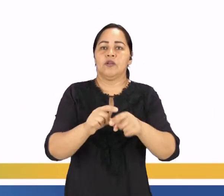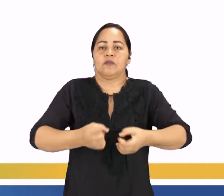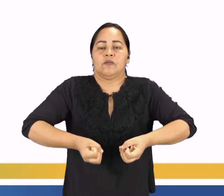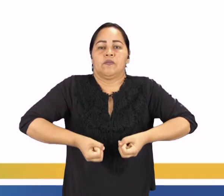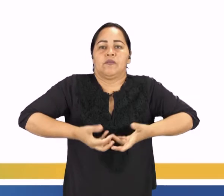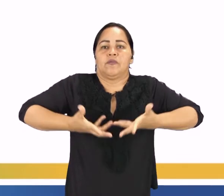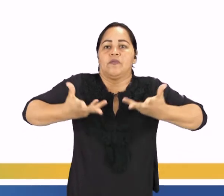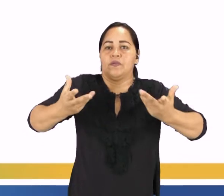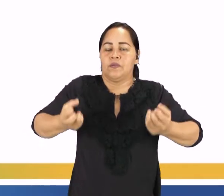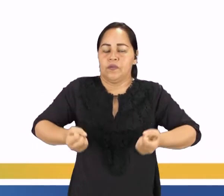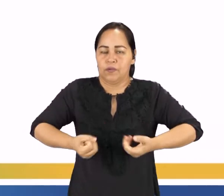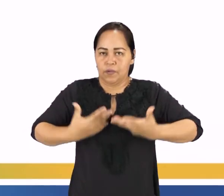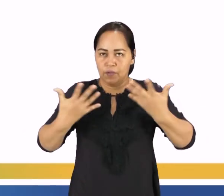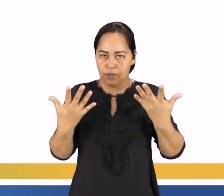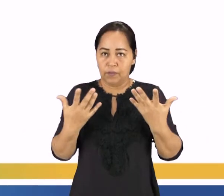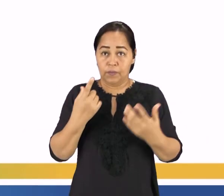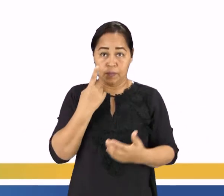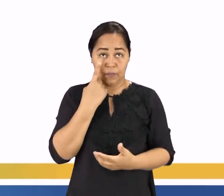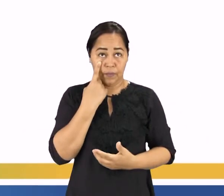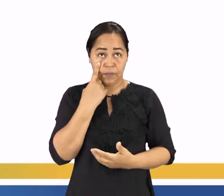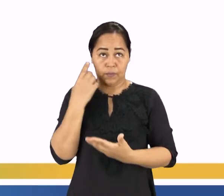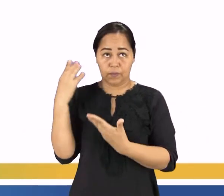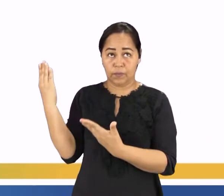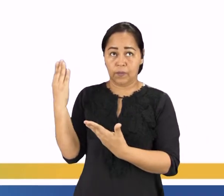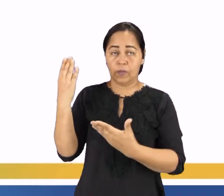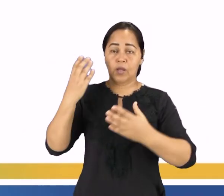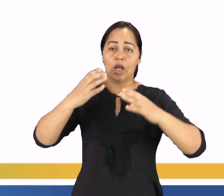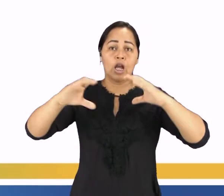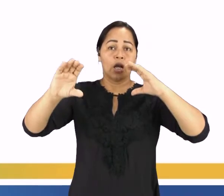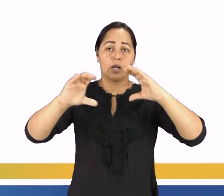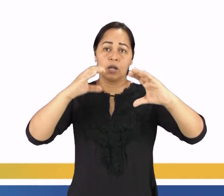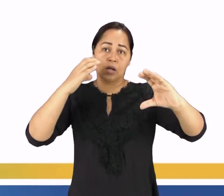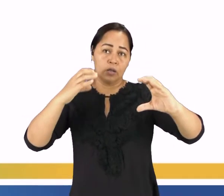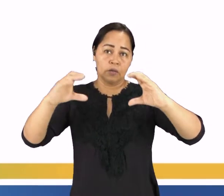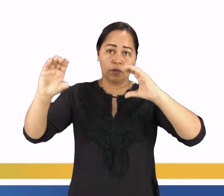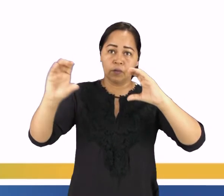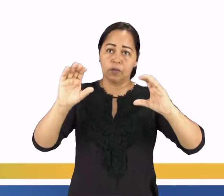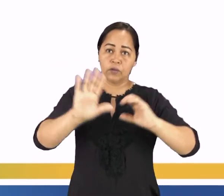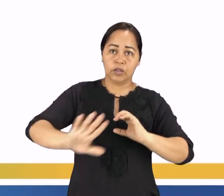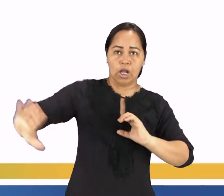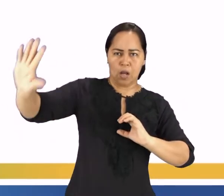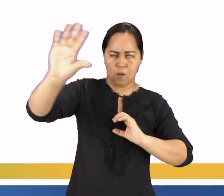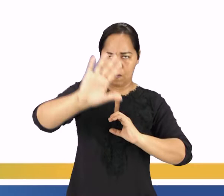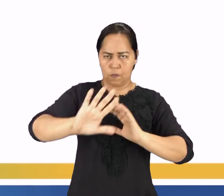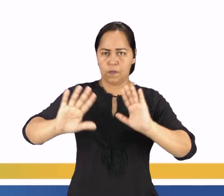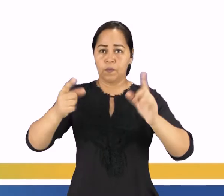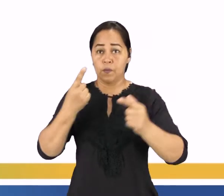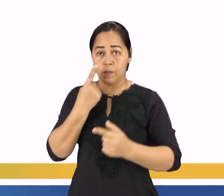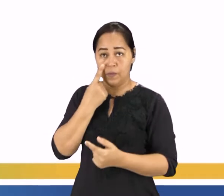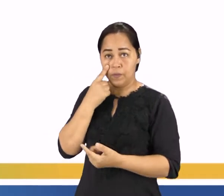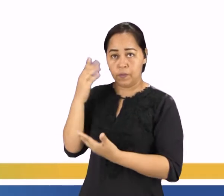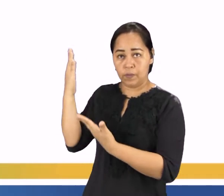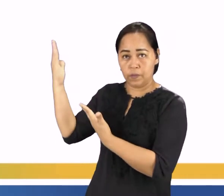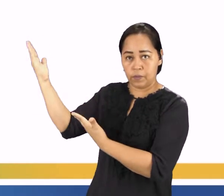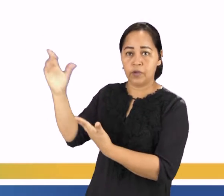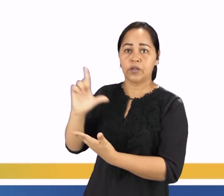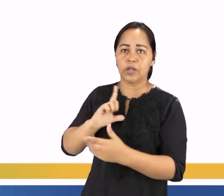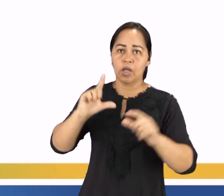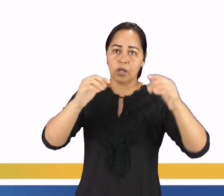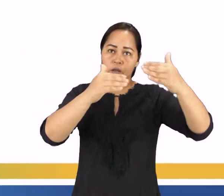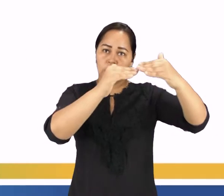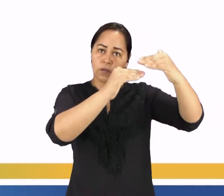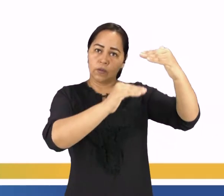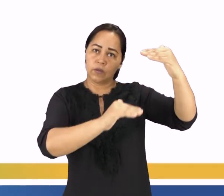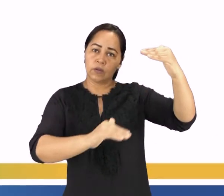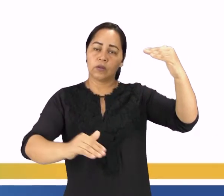poética pode ser encontrado em Canto Geral, ou Canto General. Temos aqui um pequeno trecho